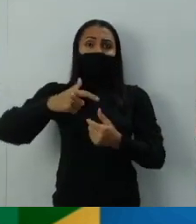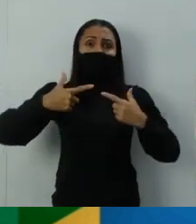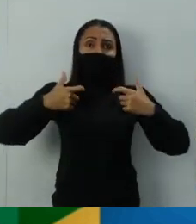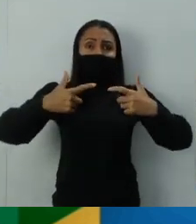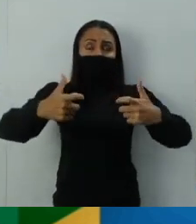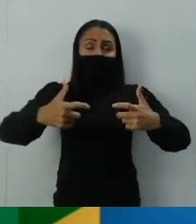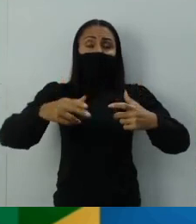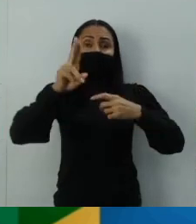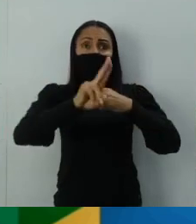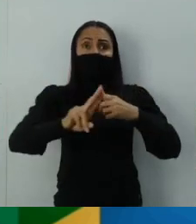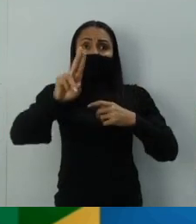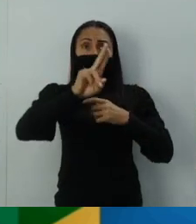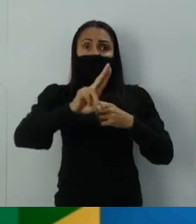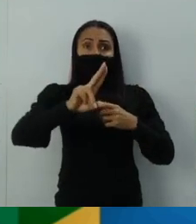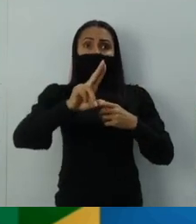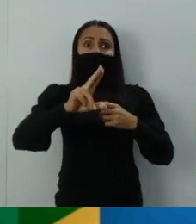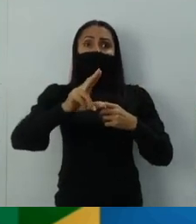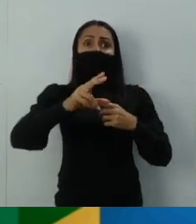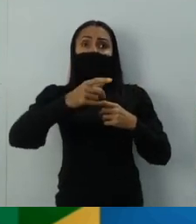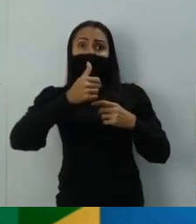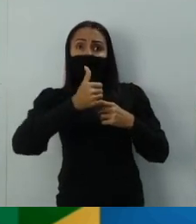por um